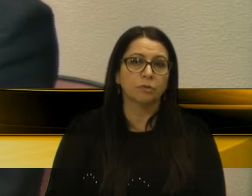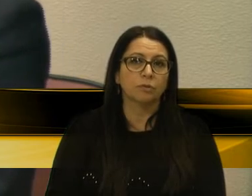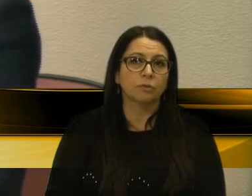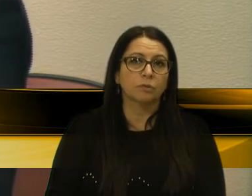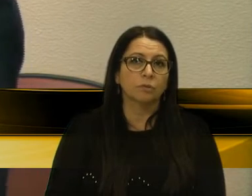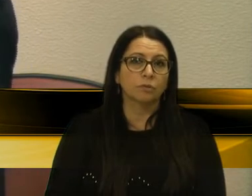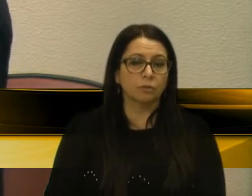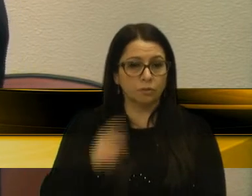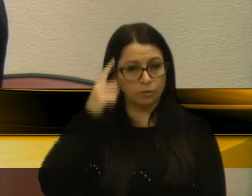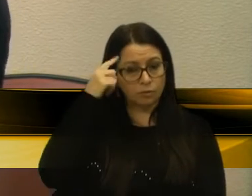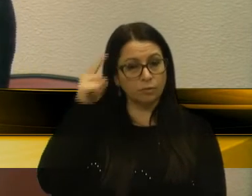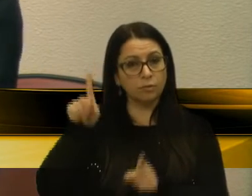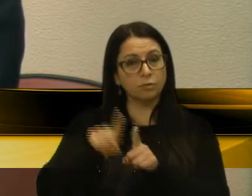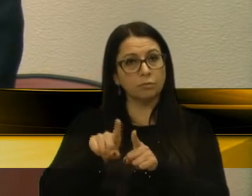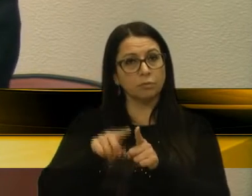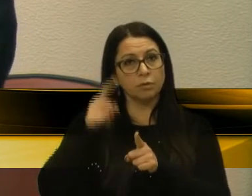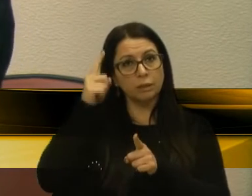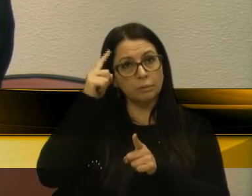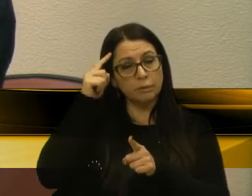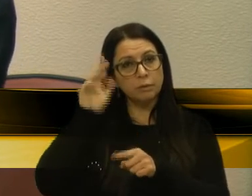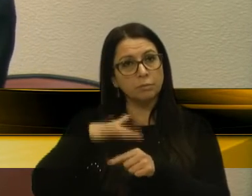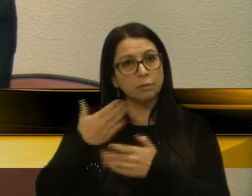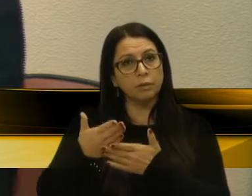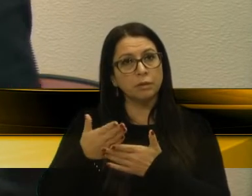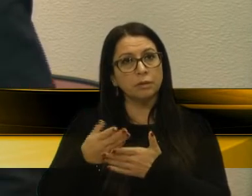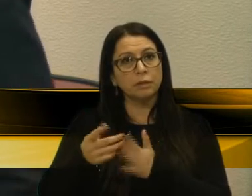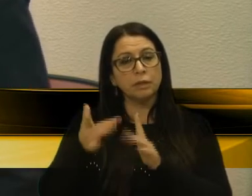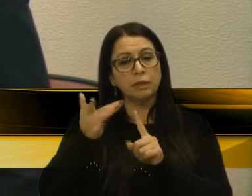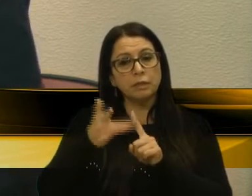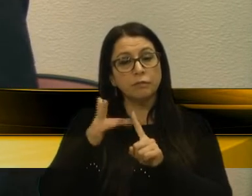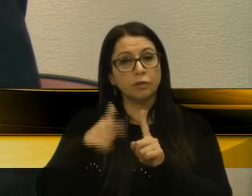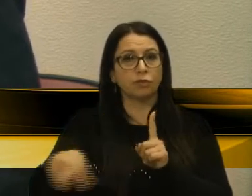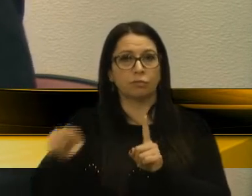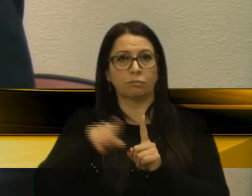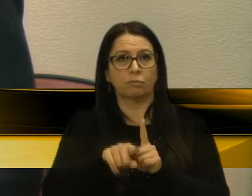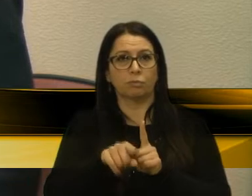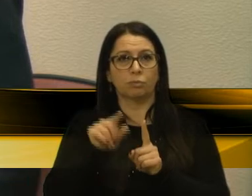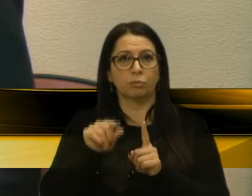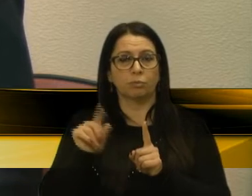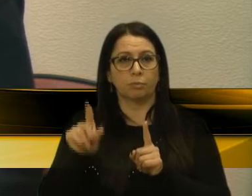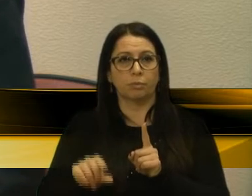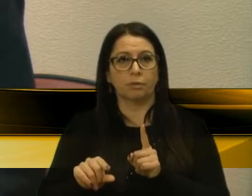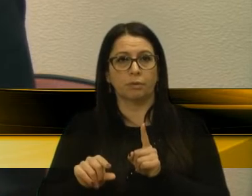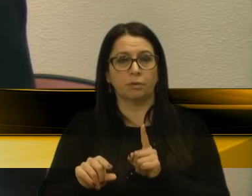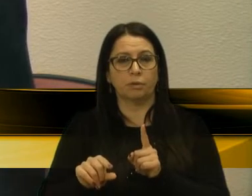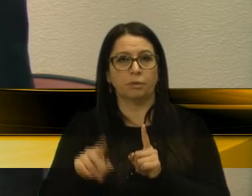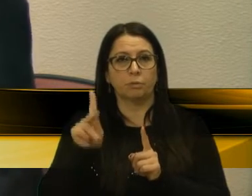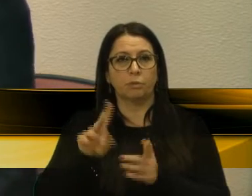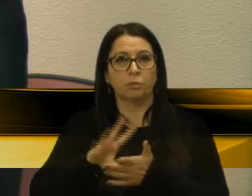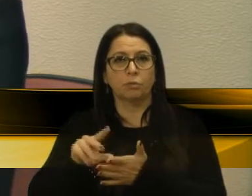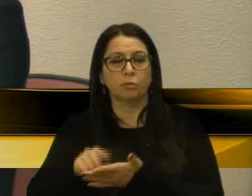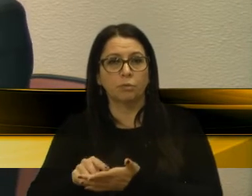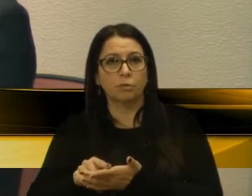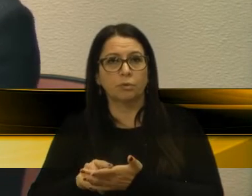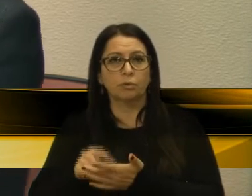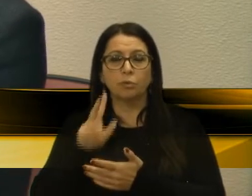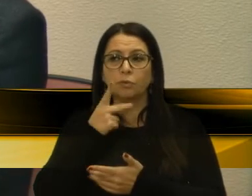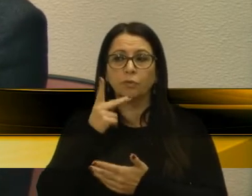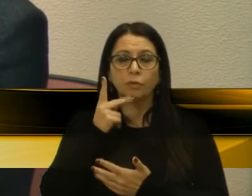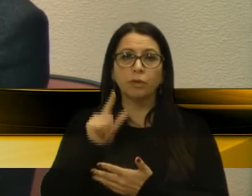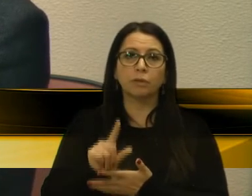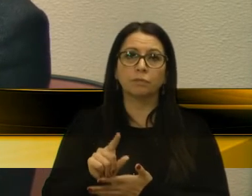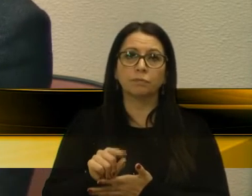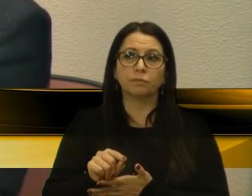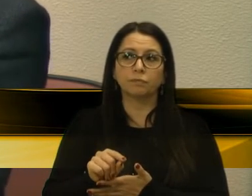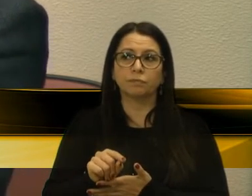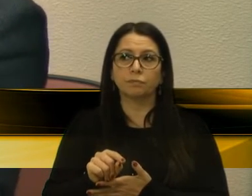Penso também que nós temos que pensar um pouco mais nas vítimas e um pouco menos nos delinquentes. Quando se fala na